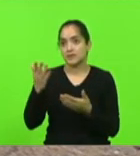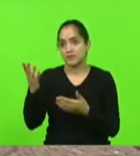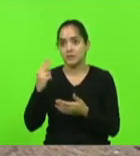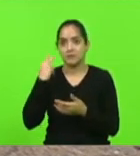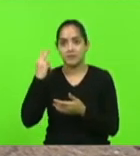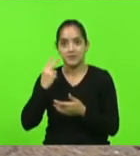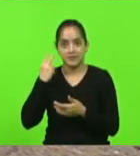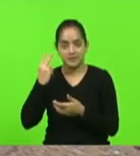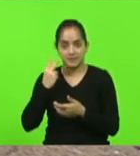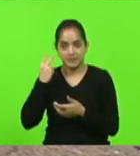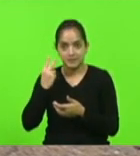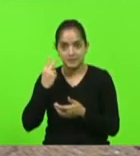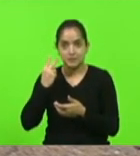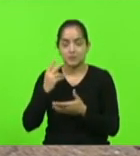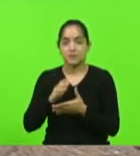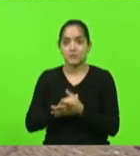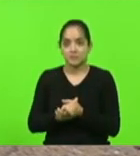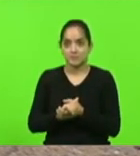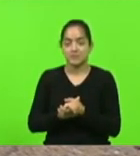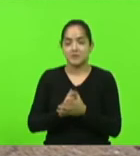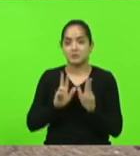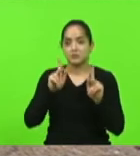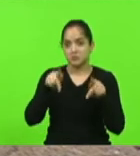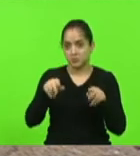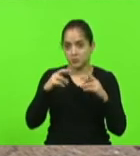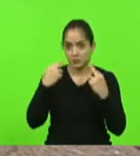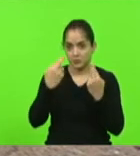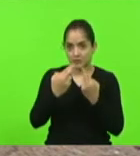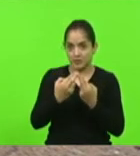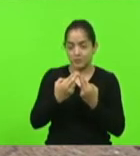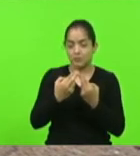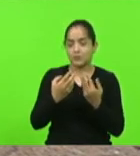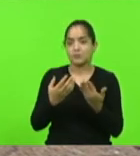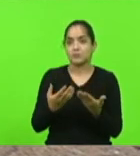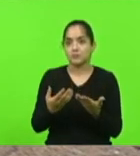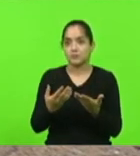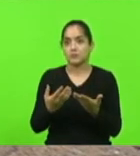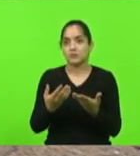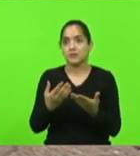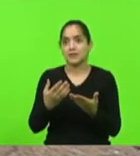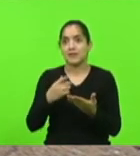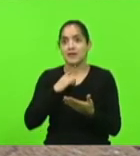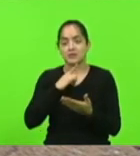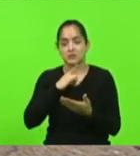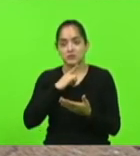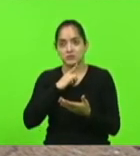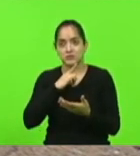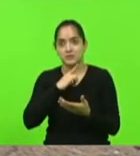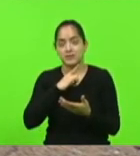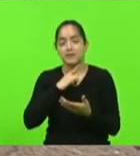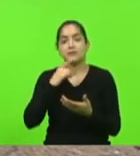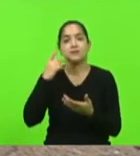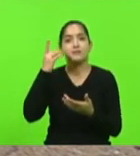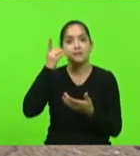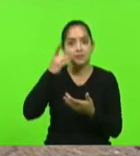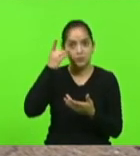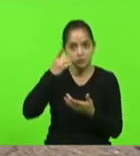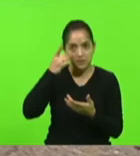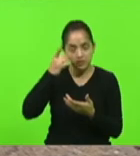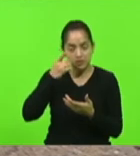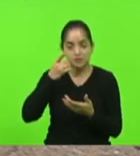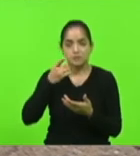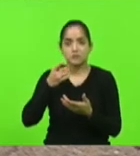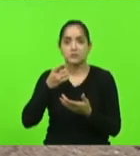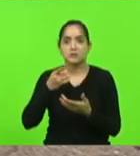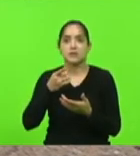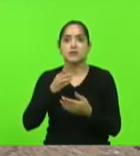Ricardo Paterno, lá de Pouso Redondo, que nós temos aqui vários deputados solidários aí, né,